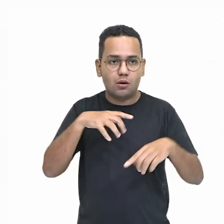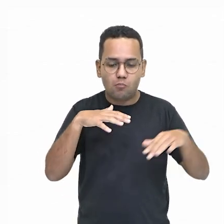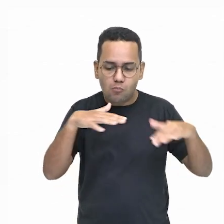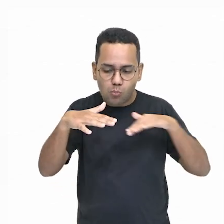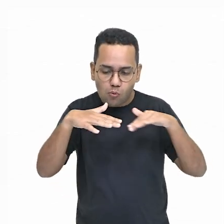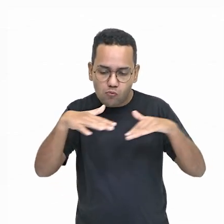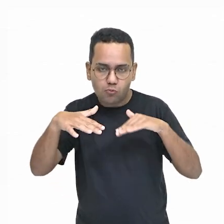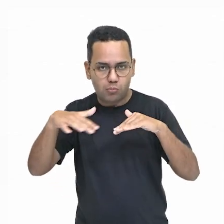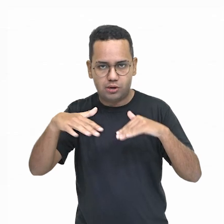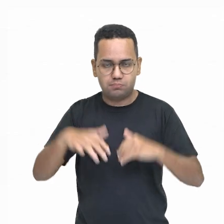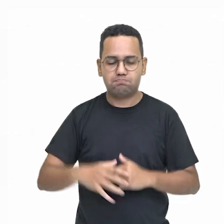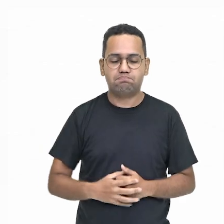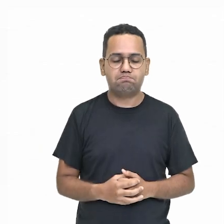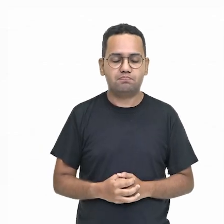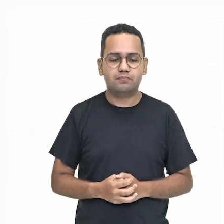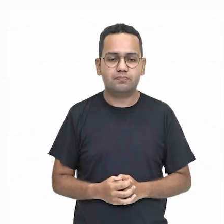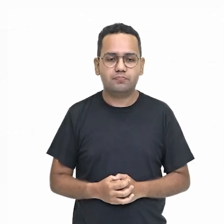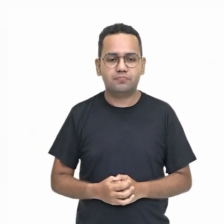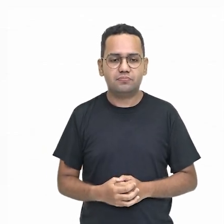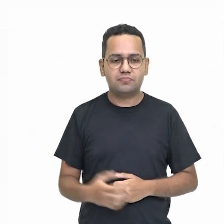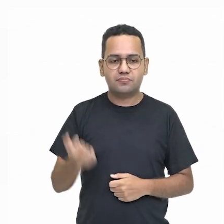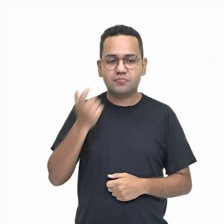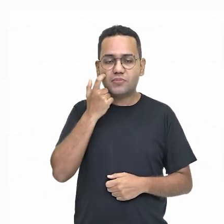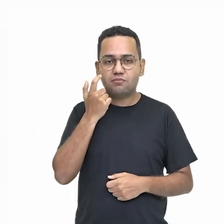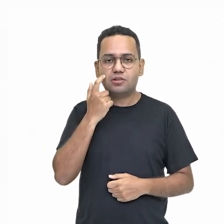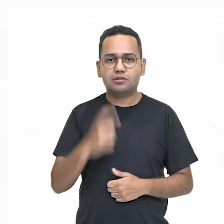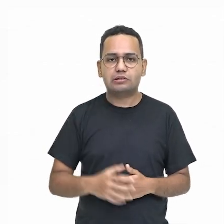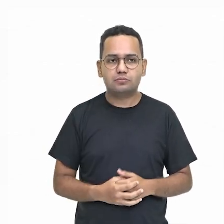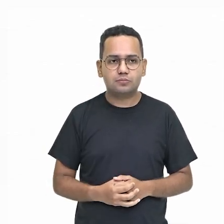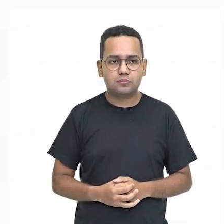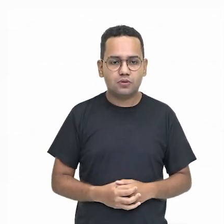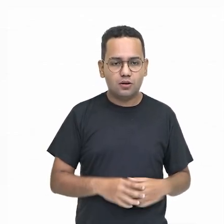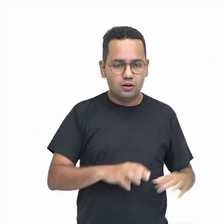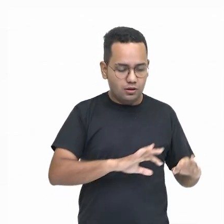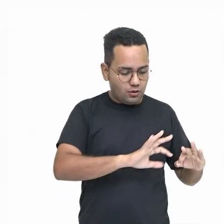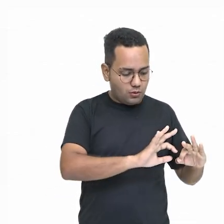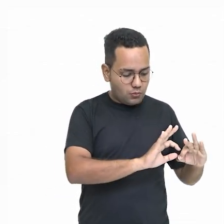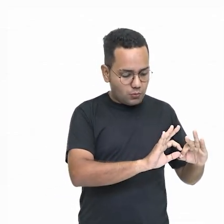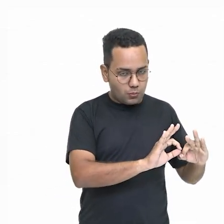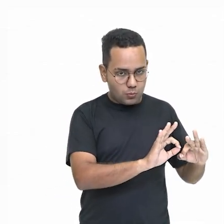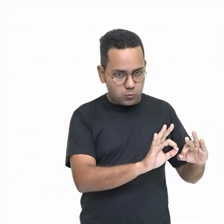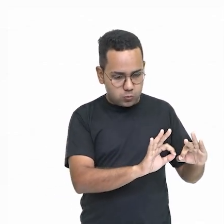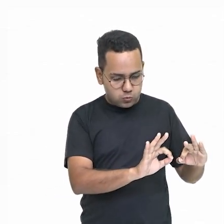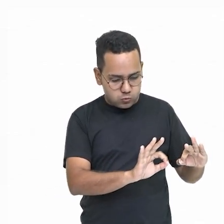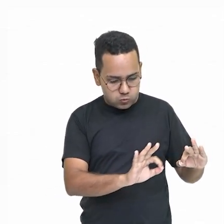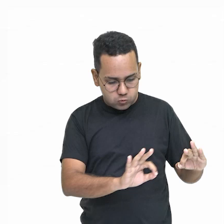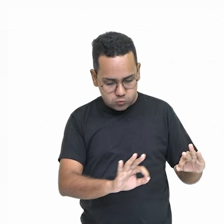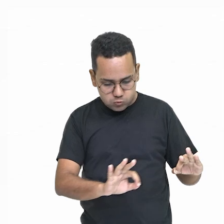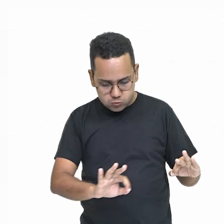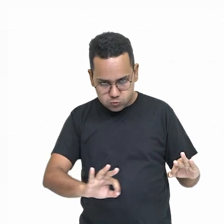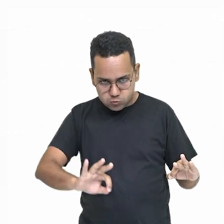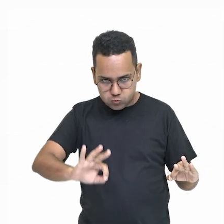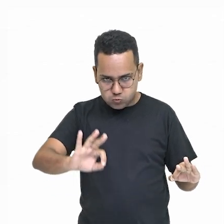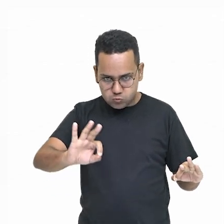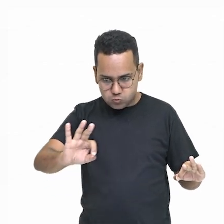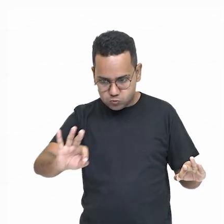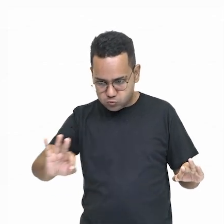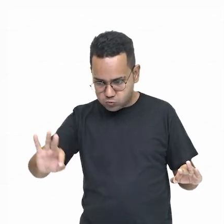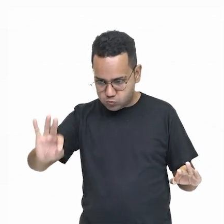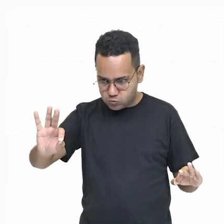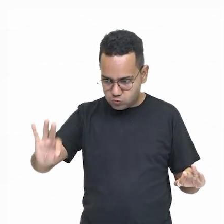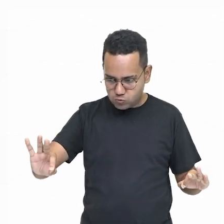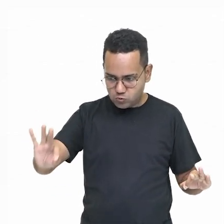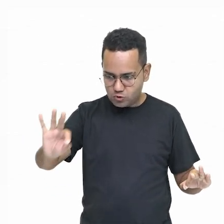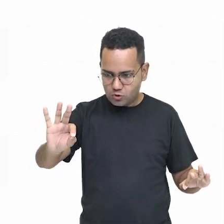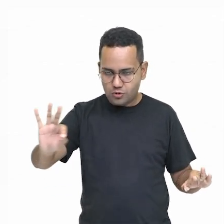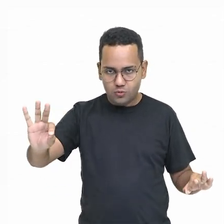aí Então veja temos aqui o nosso esquema e nesse esquema nós temos uma trajetória orientada